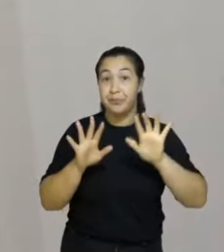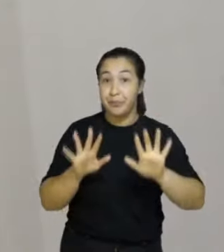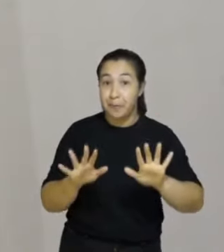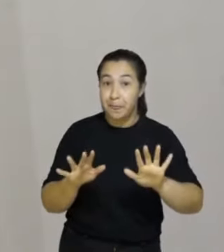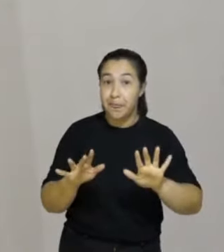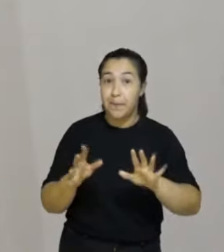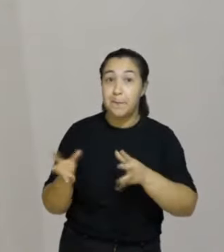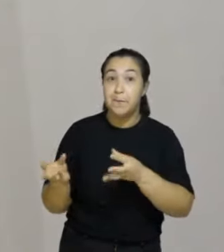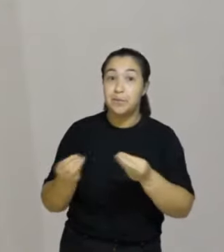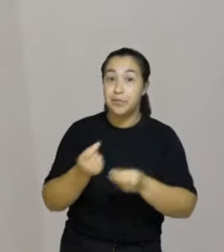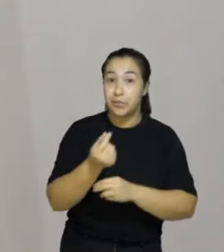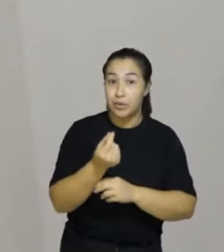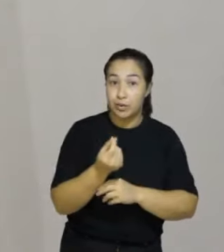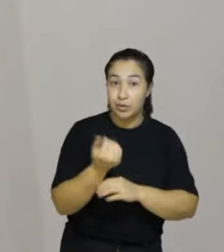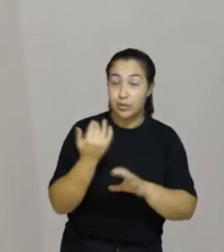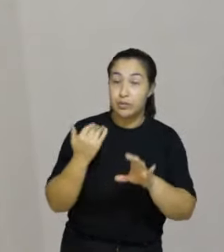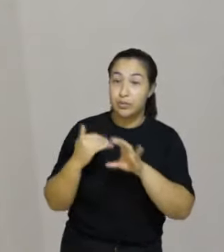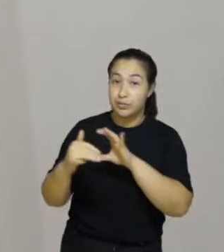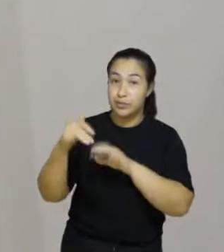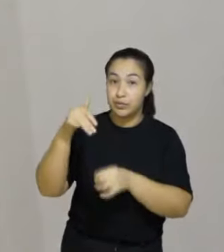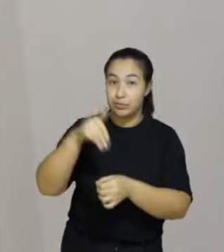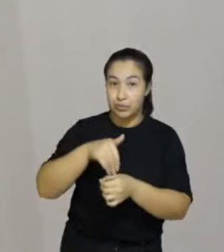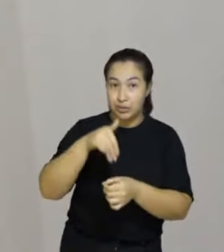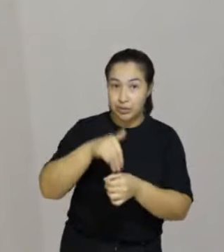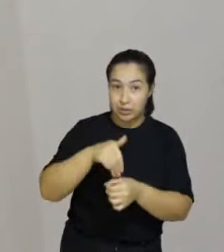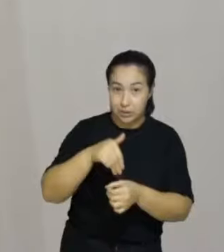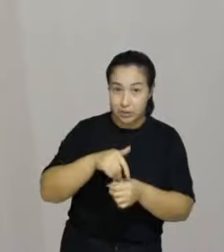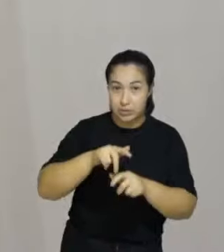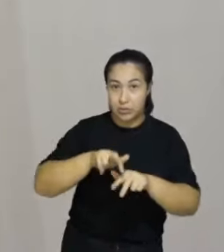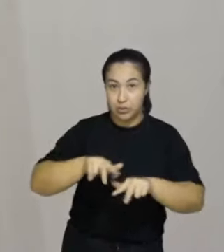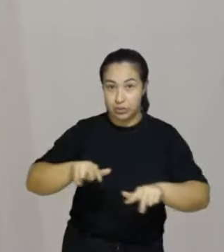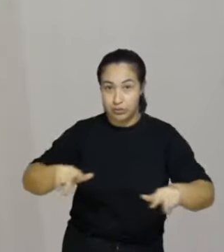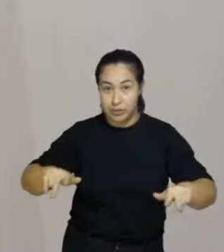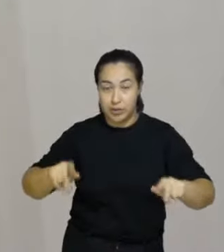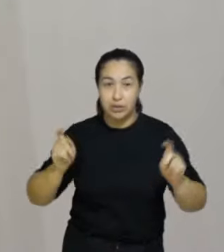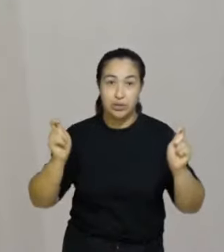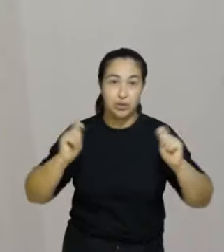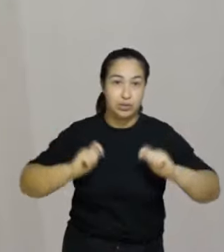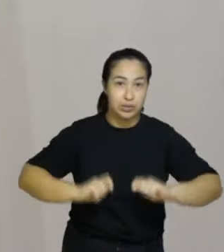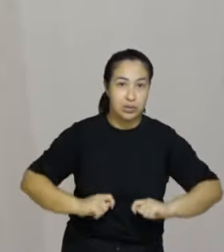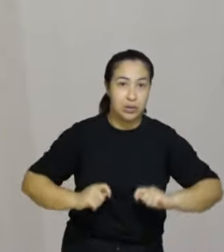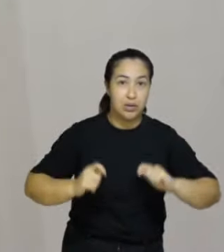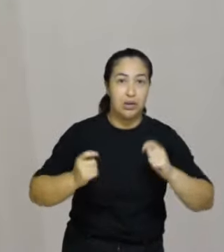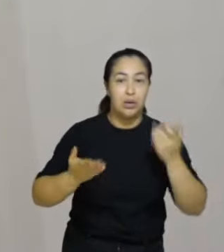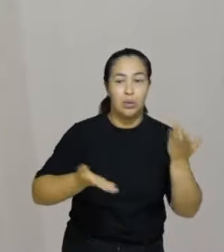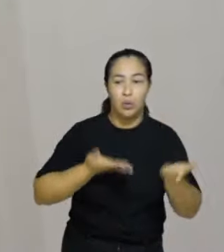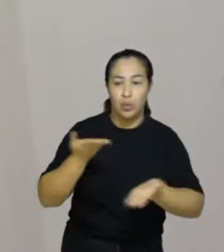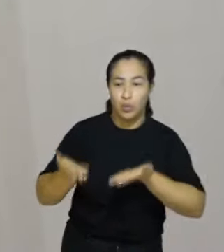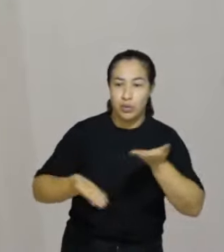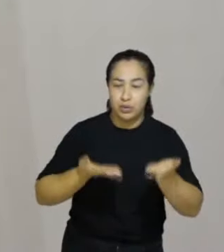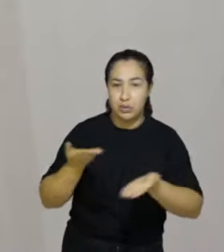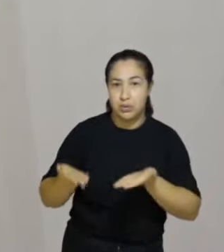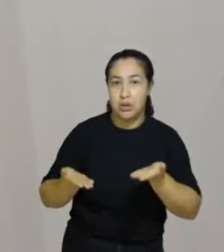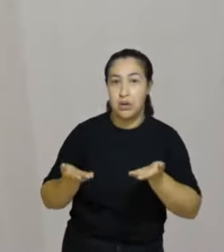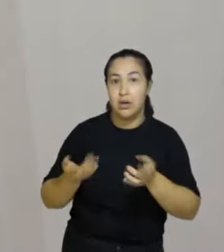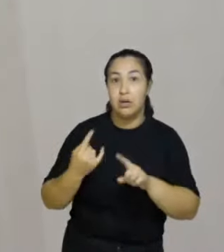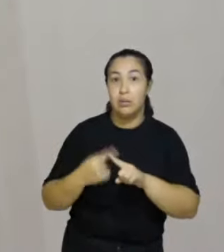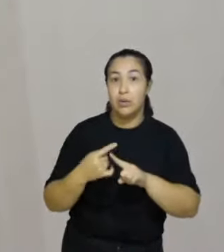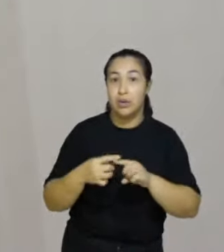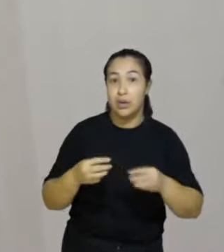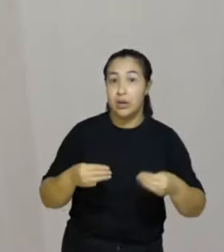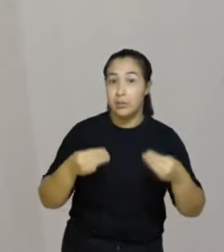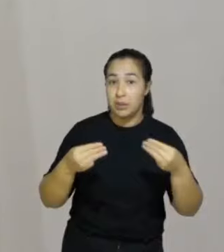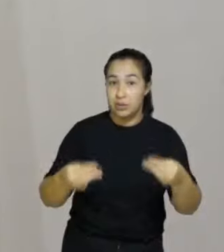municípios, como tem uma capacidade de atendimento, os municípios, que o próprio Ministério da Saúde